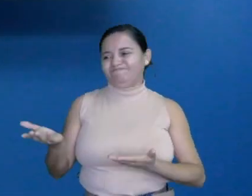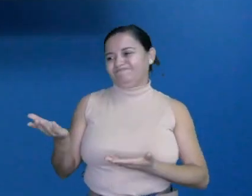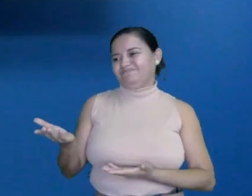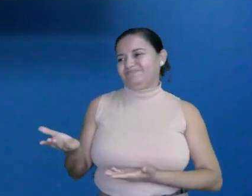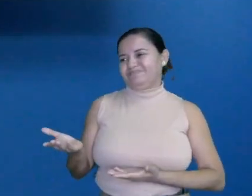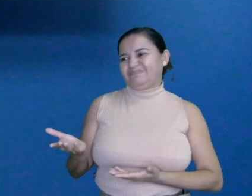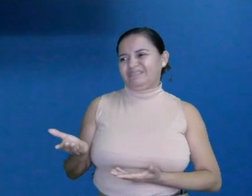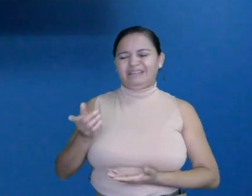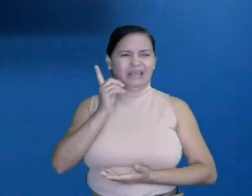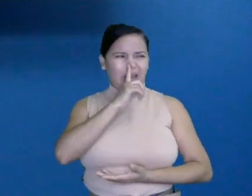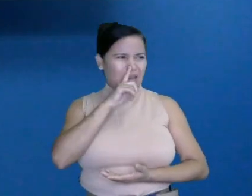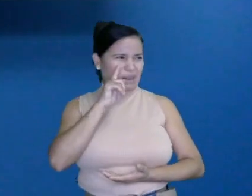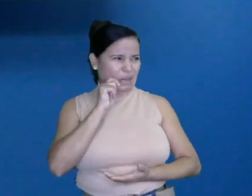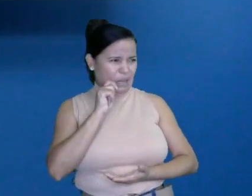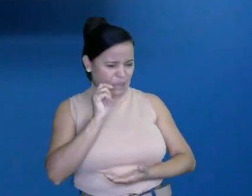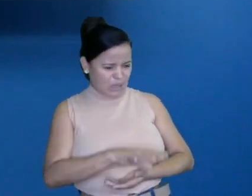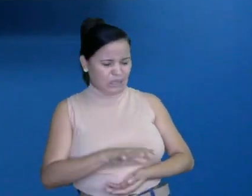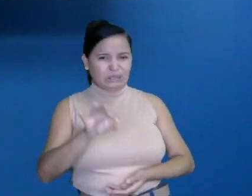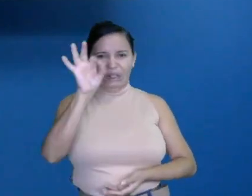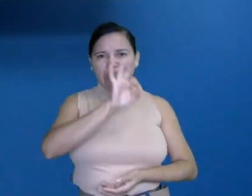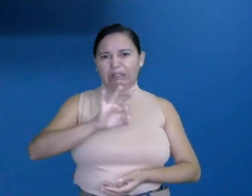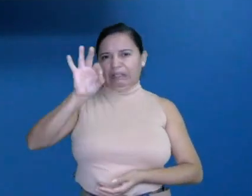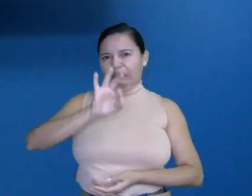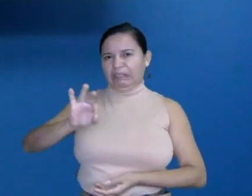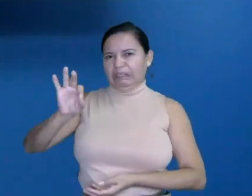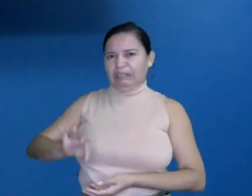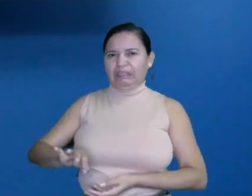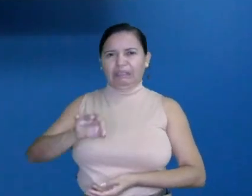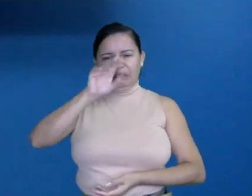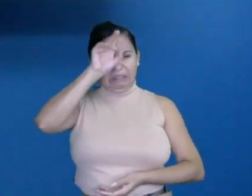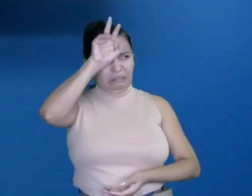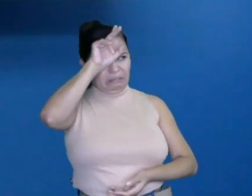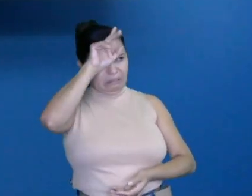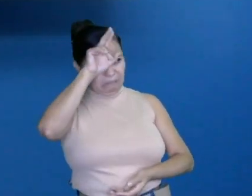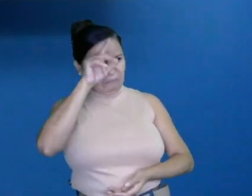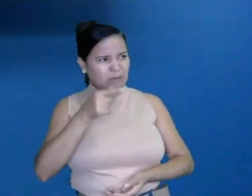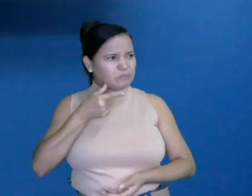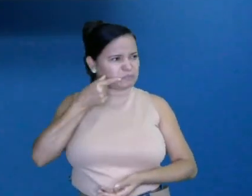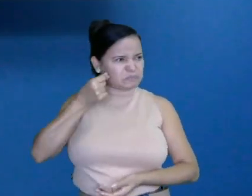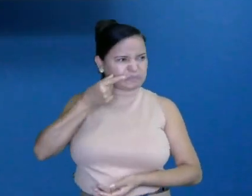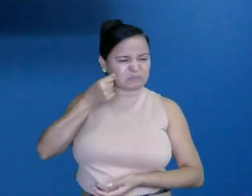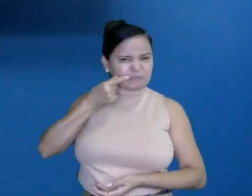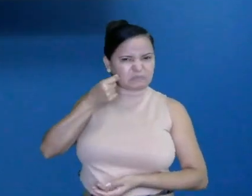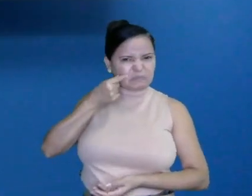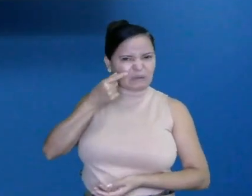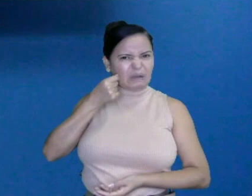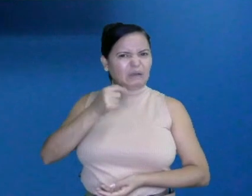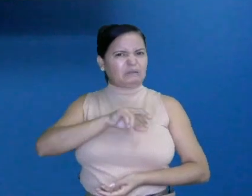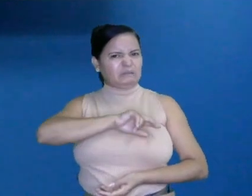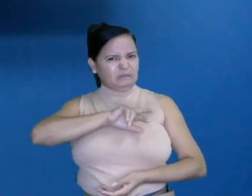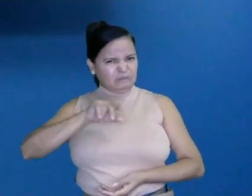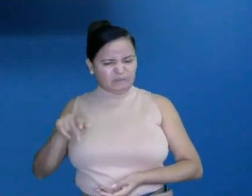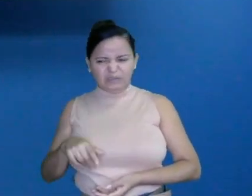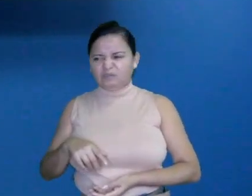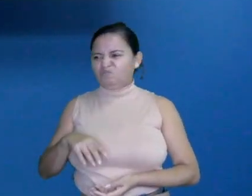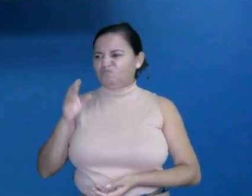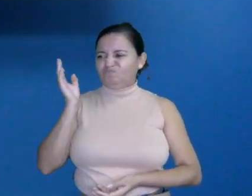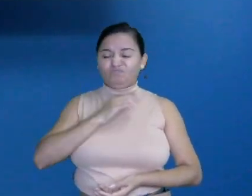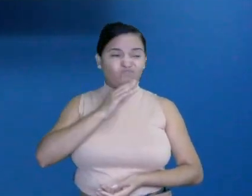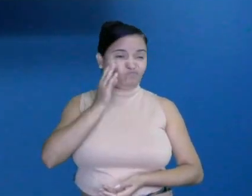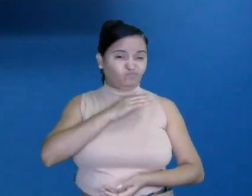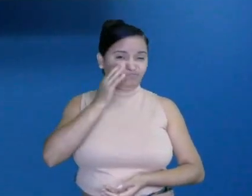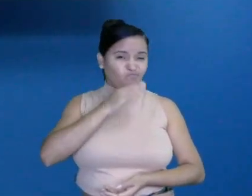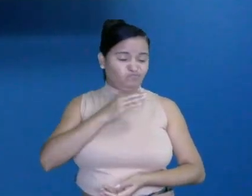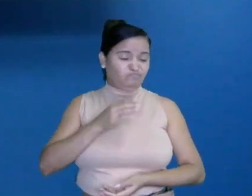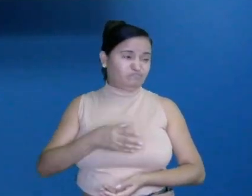o lixo aberto, onde atrai moscas, atrai baratas, ratos, insetos, tá? Uma cozinha mal